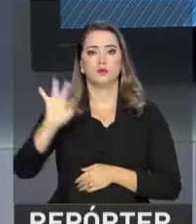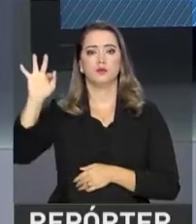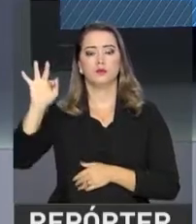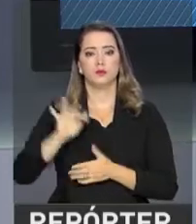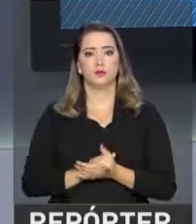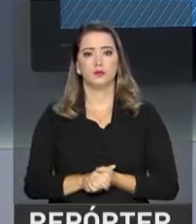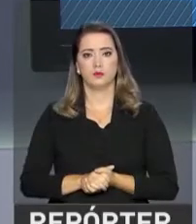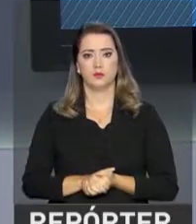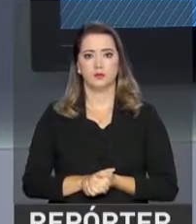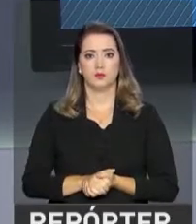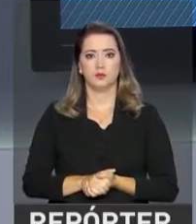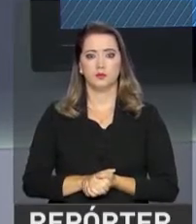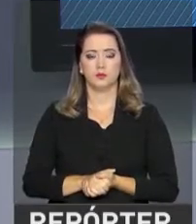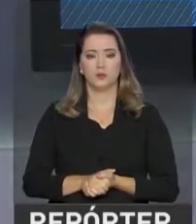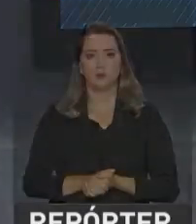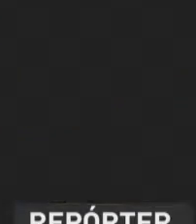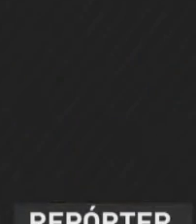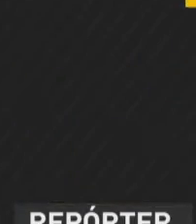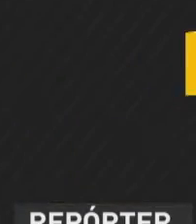do governo federal